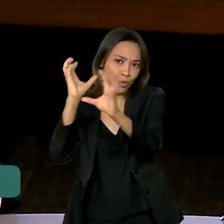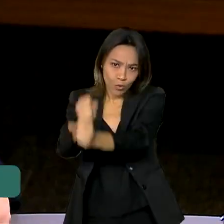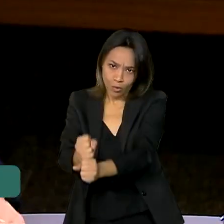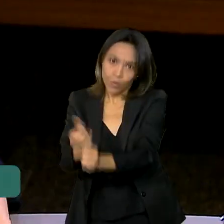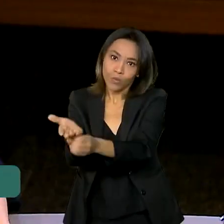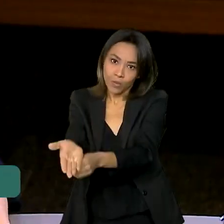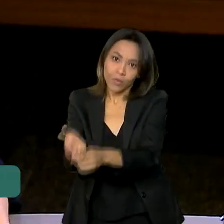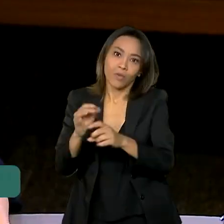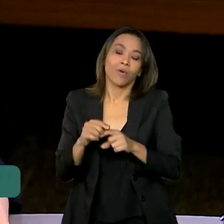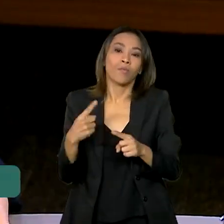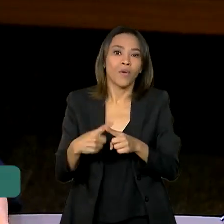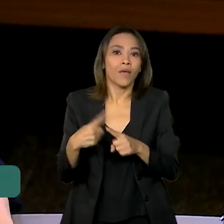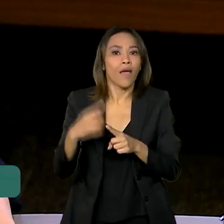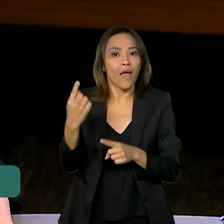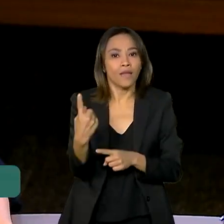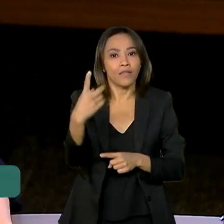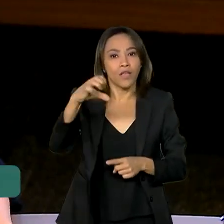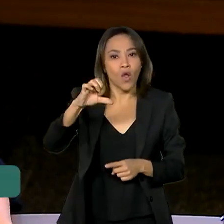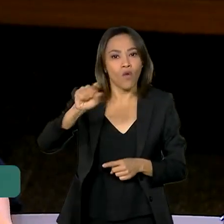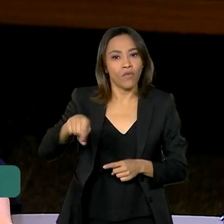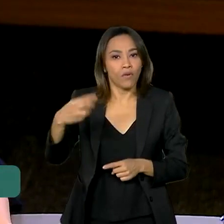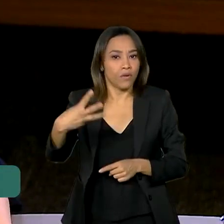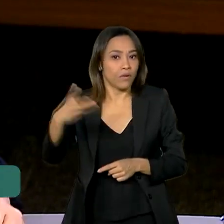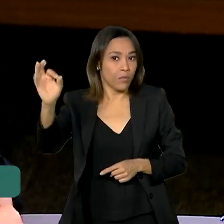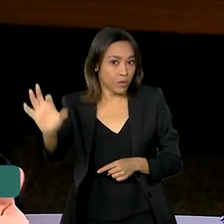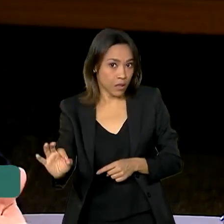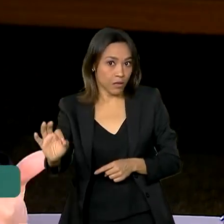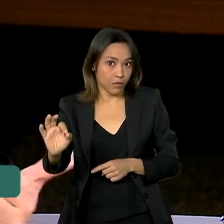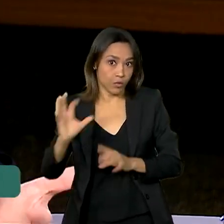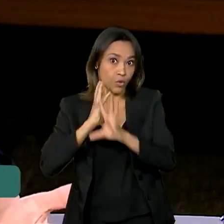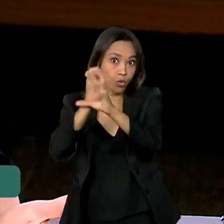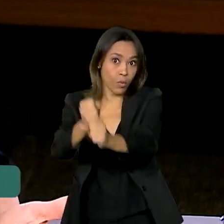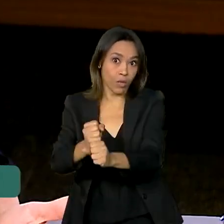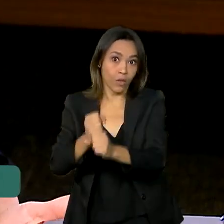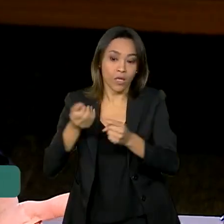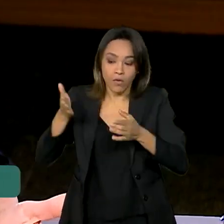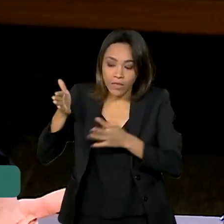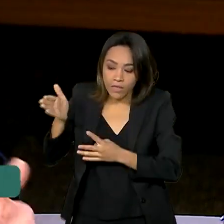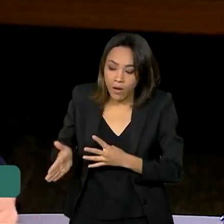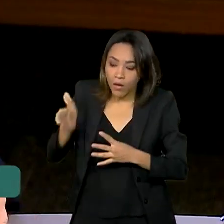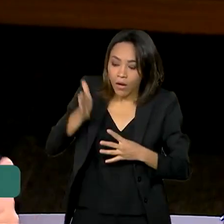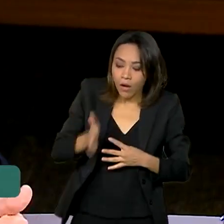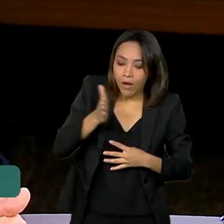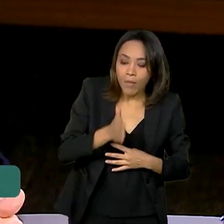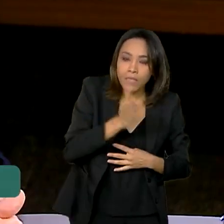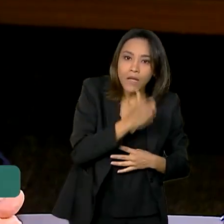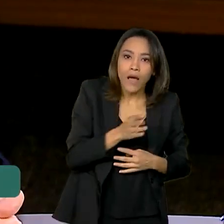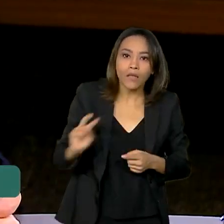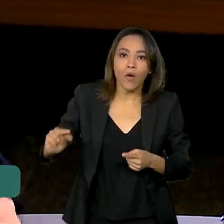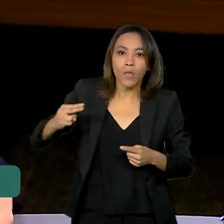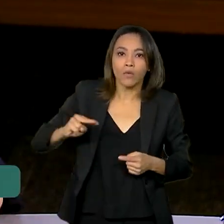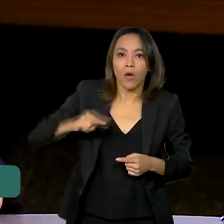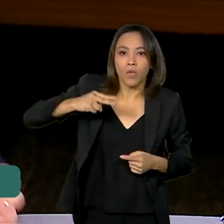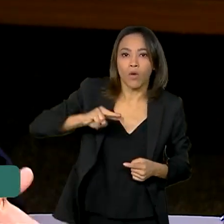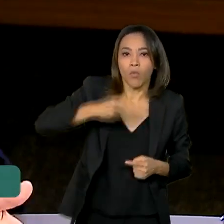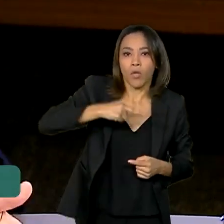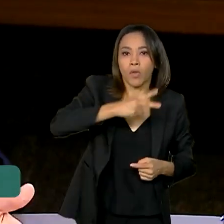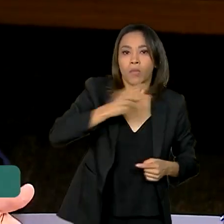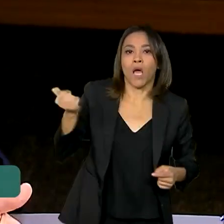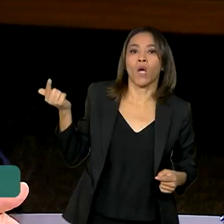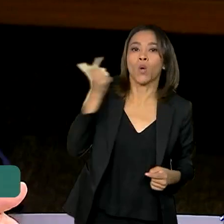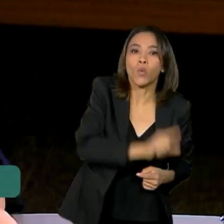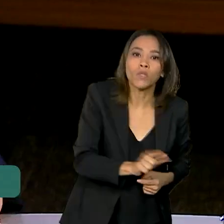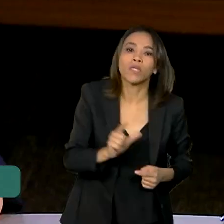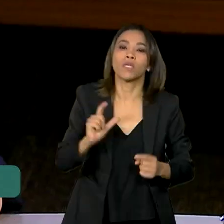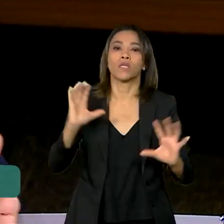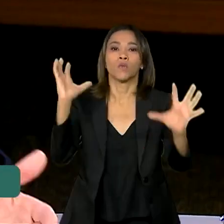aumento seria 19,03%, que é um aumento acima da inflação do período, né, é importante dizer isso.